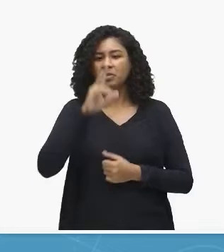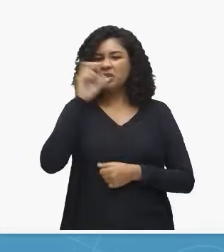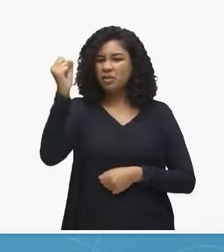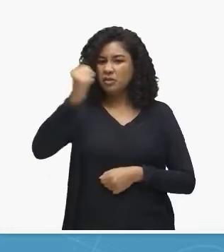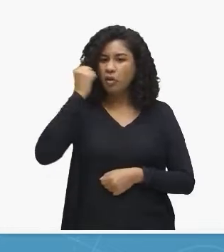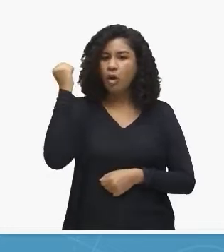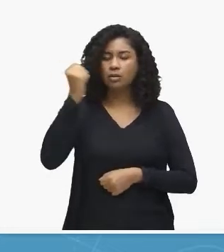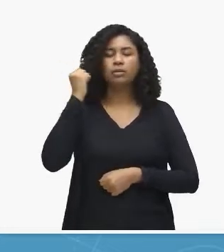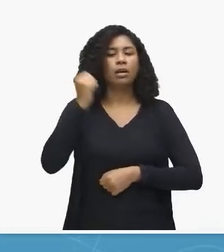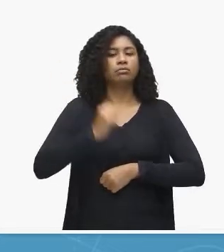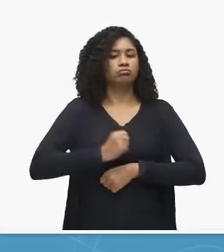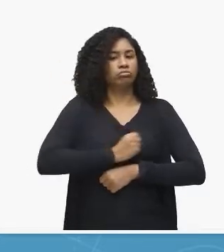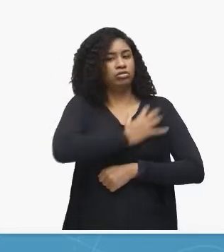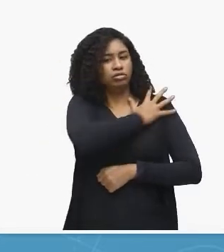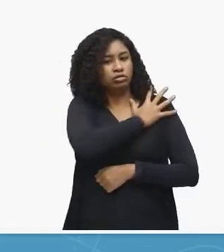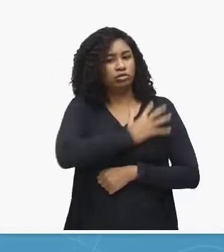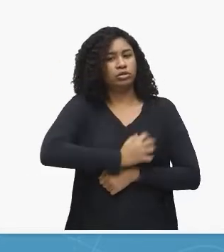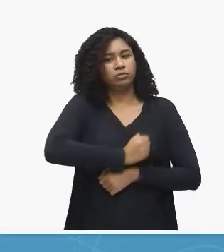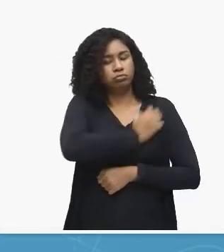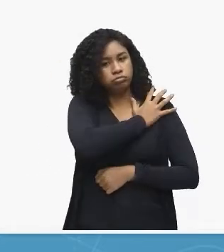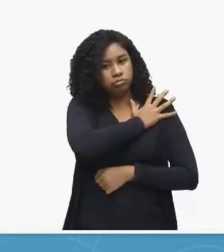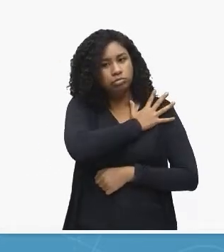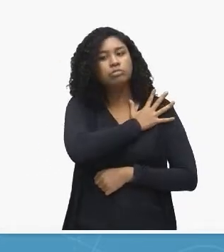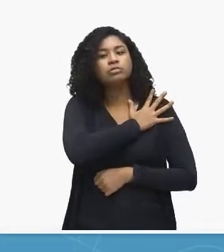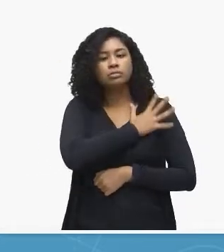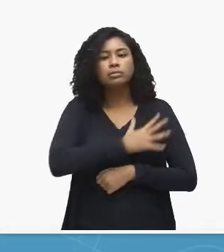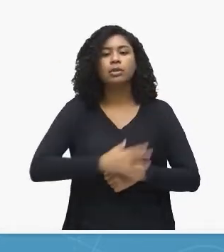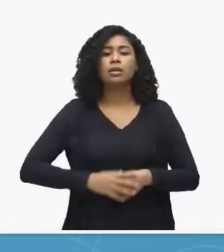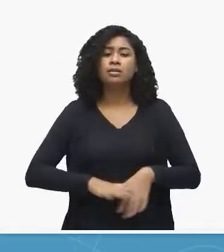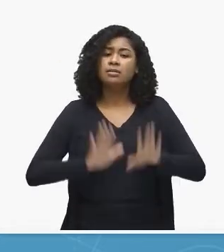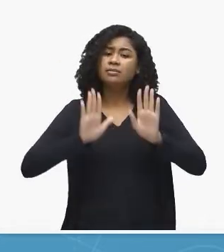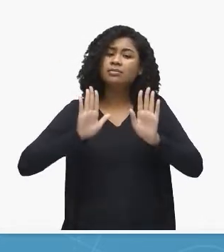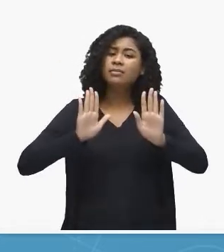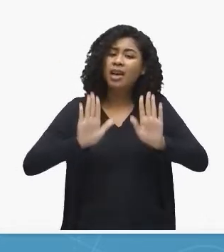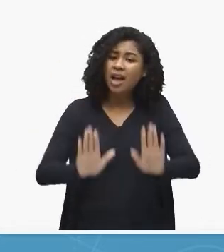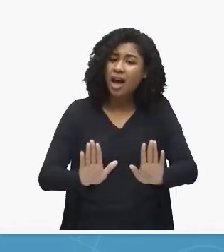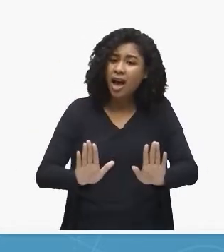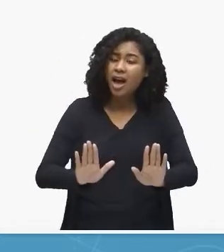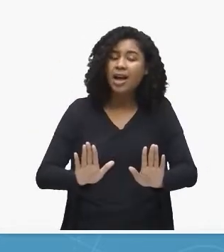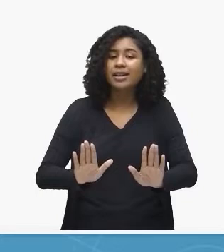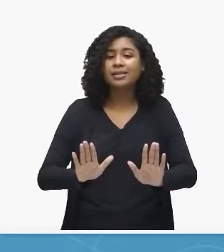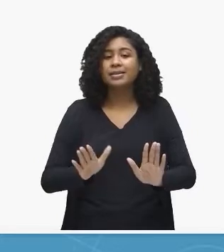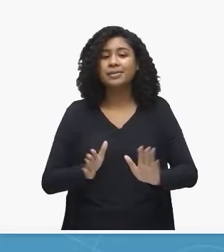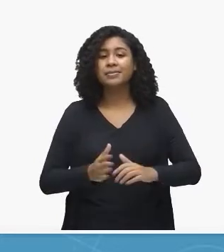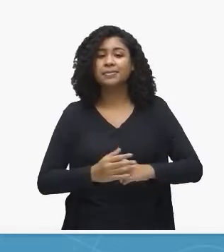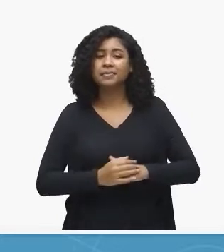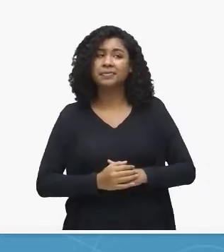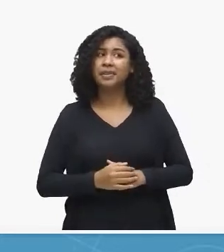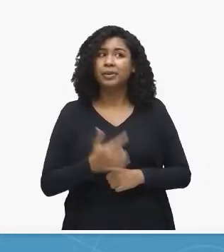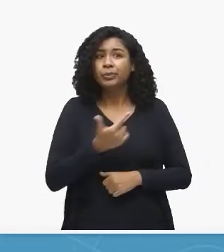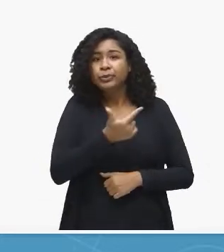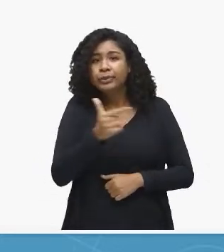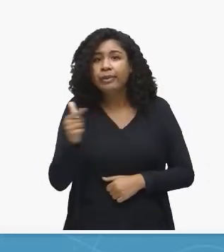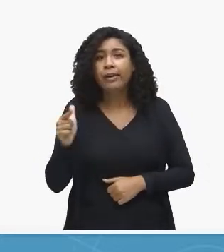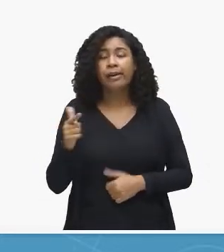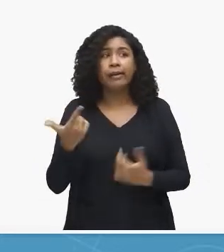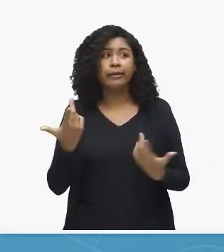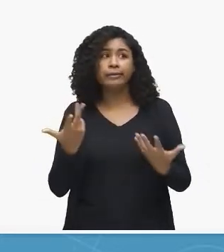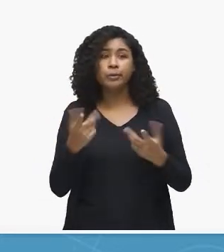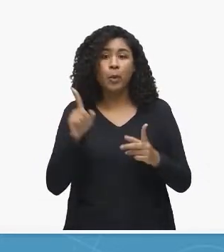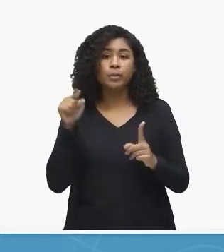seus exércitos, né? Mas supostamente não teriam a intenção aí